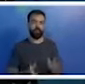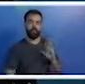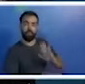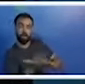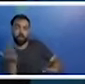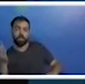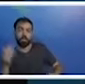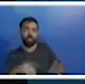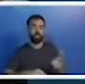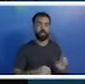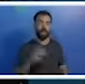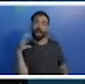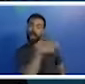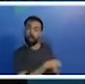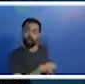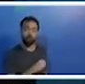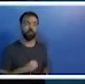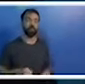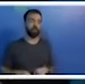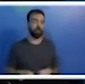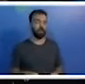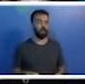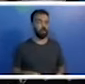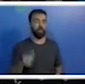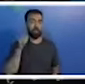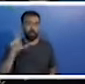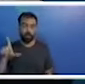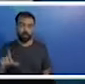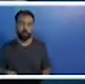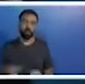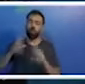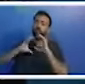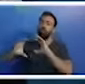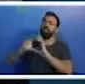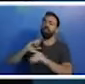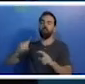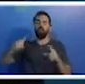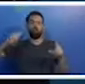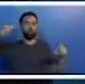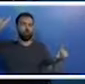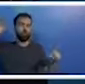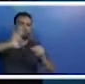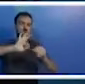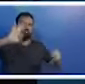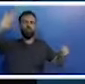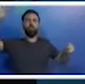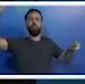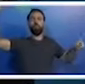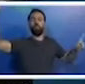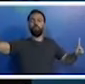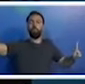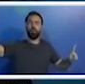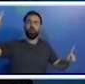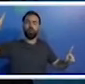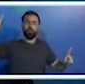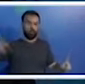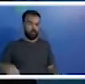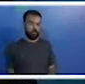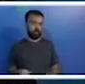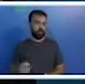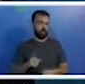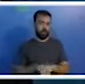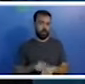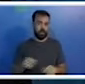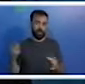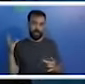em Um Tempo muito curto as pessoas conseguem conversar com outras que moram muito longe ao mesmo tempo